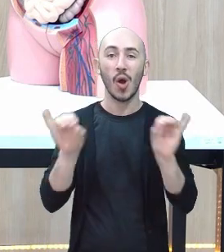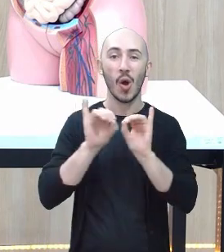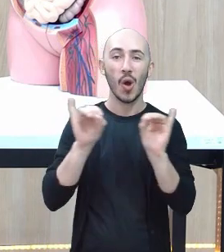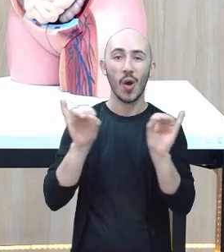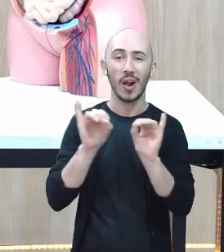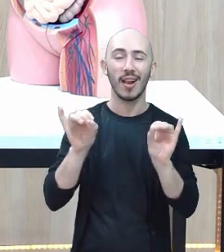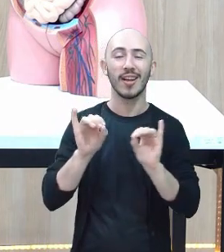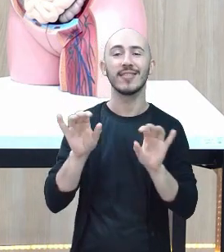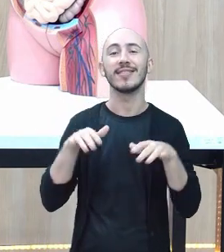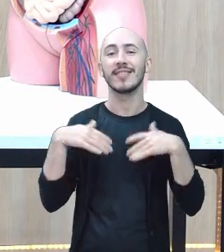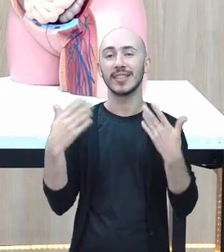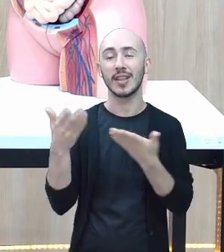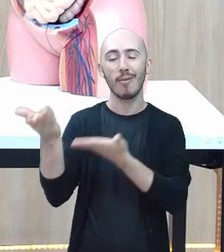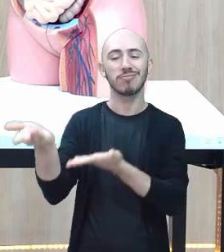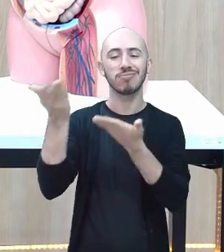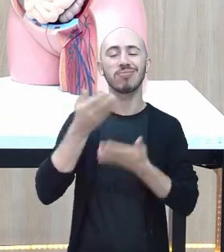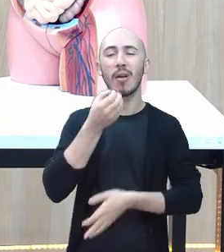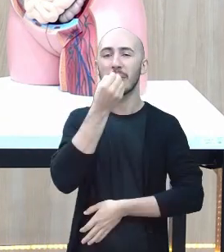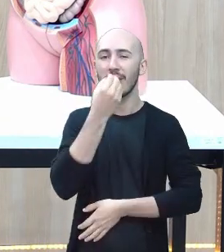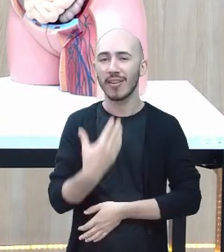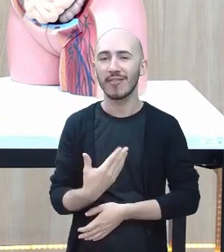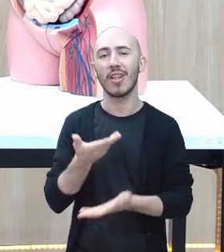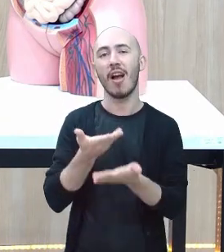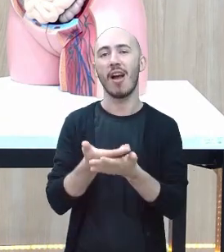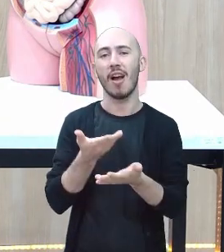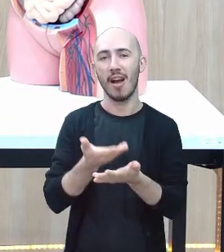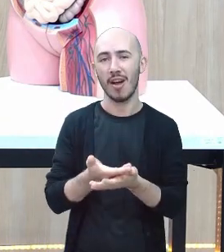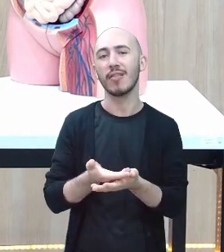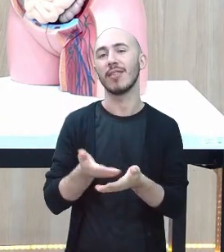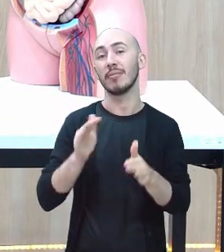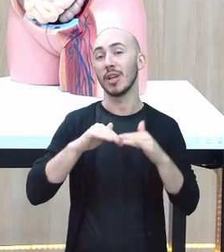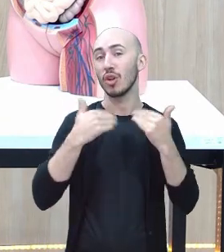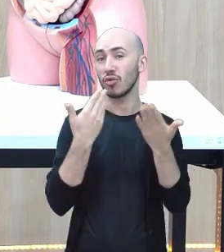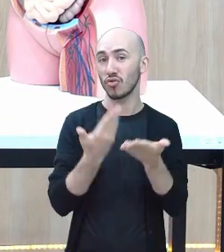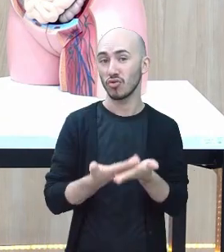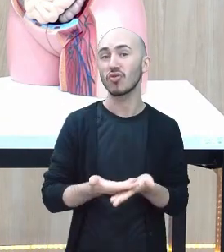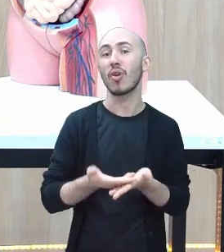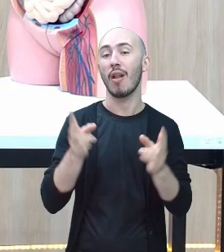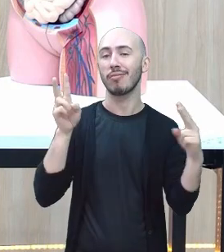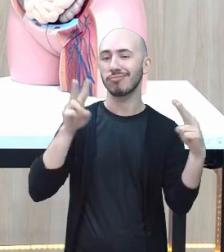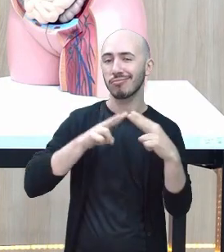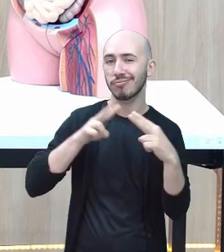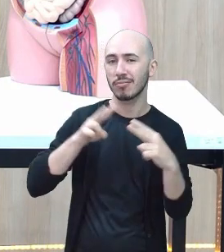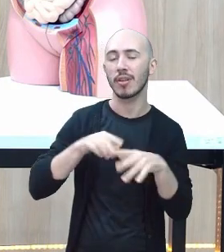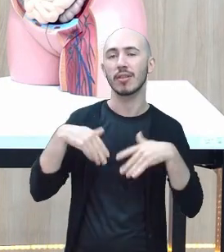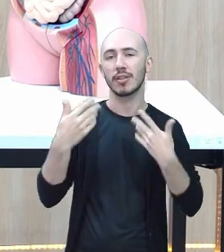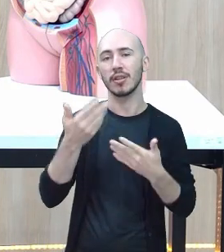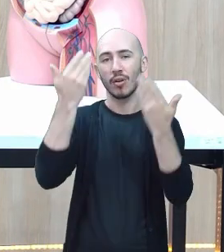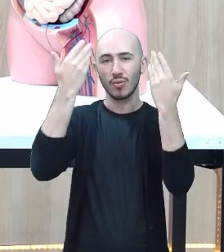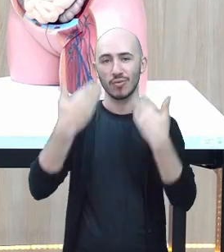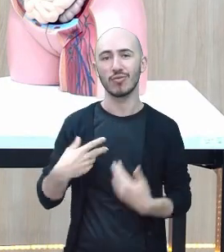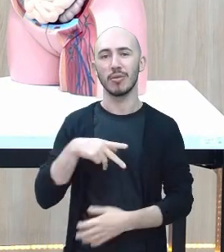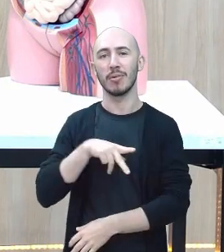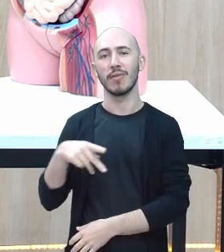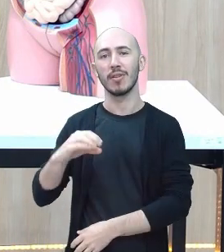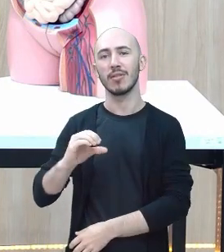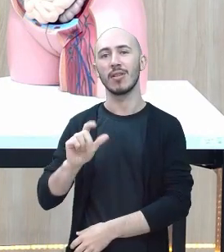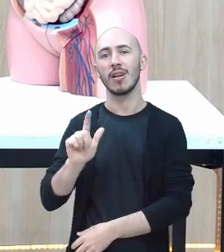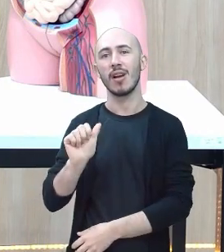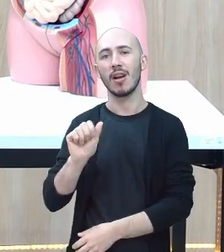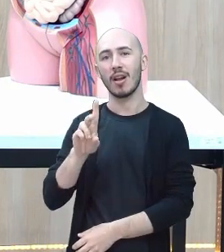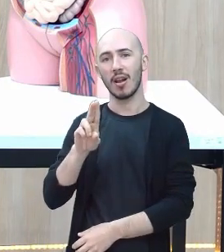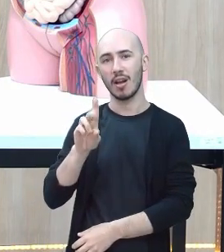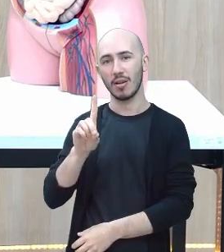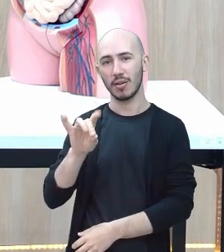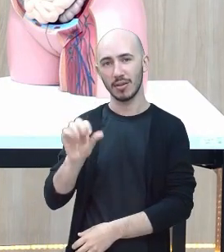Olá pessoal, bem-vindas a mais uma aula da Escola Municipal para Aulas Digitais. Sou a professora Cláudia Andrade Albuquerque